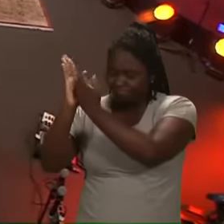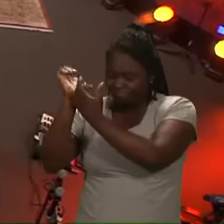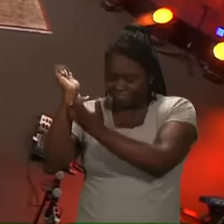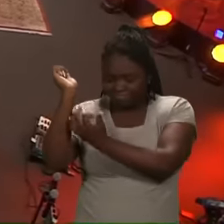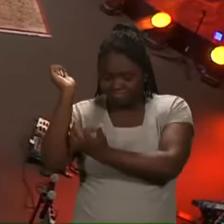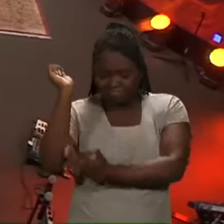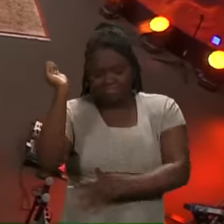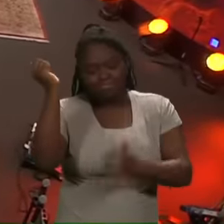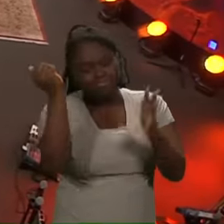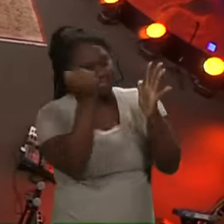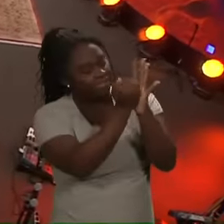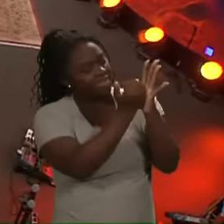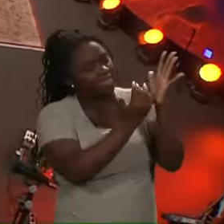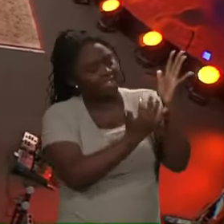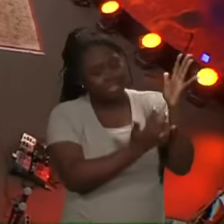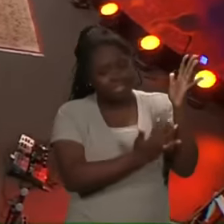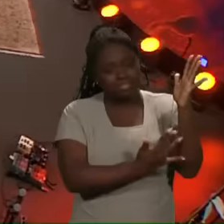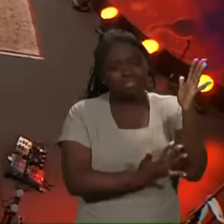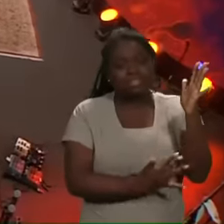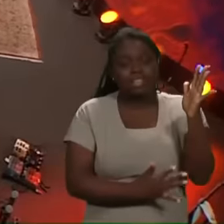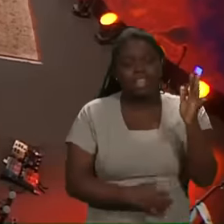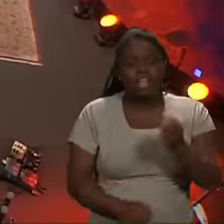Eis nesse sangue